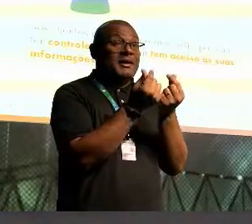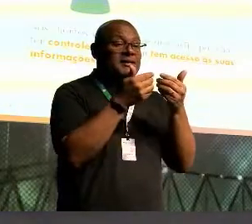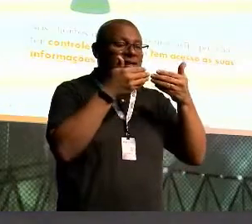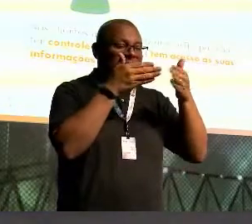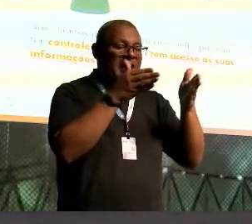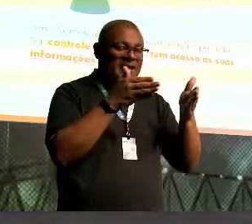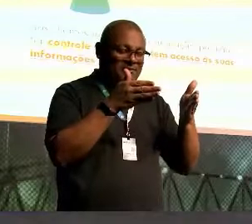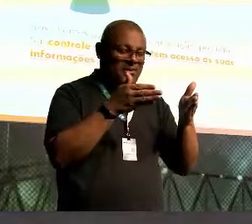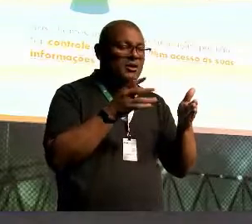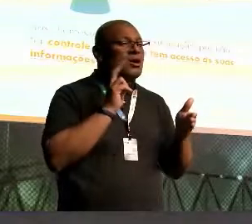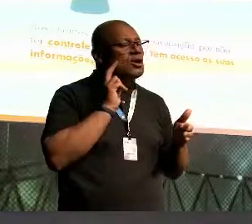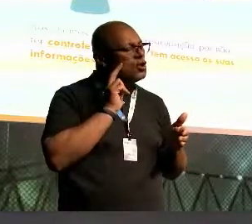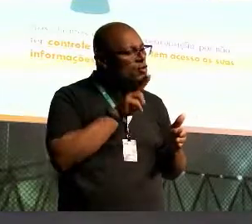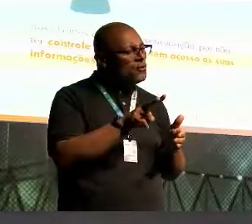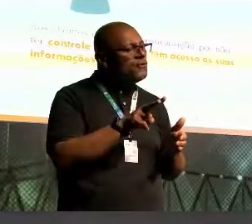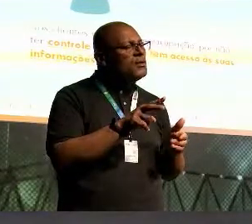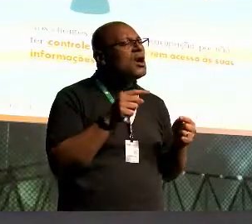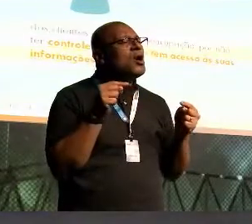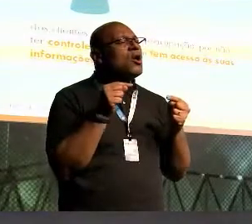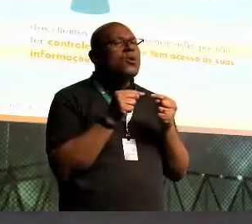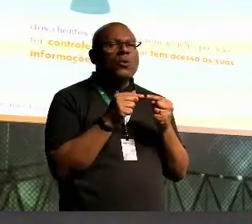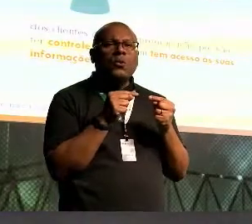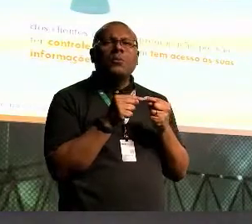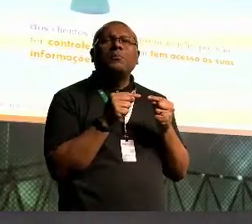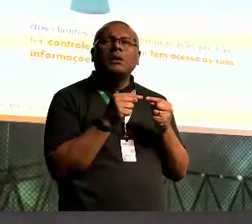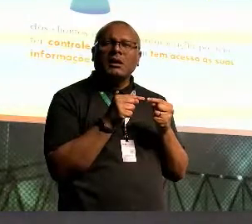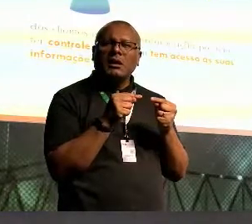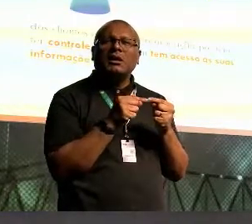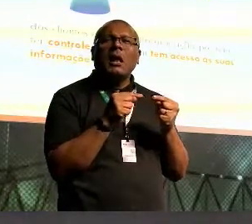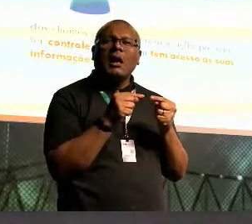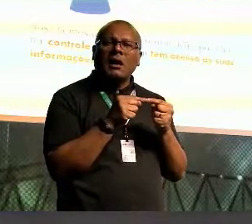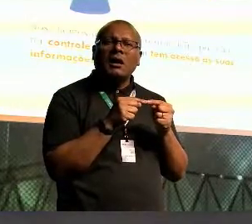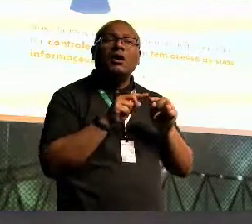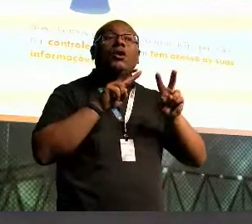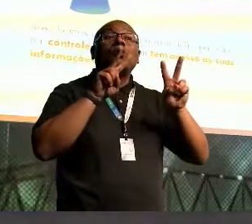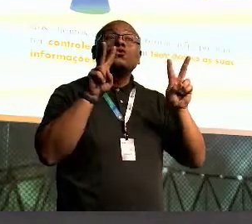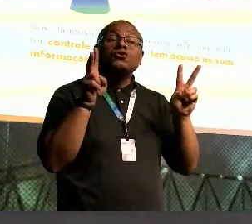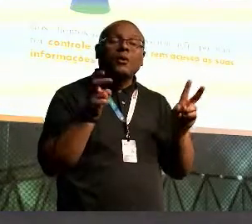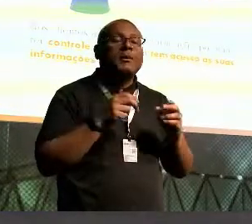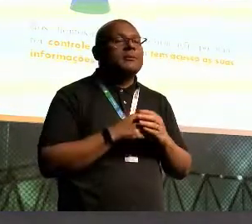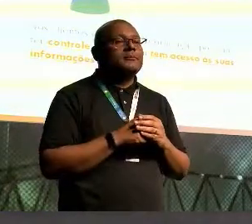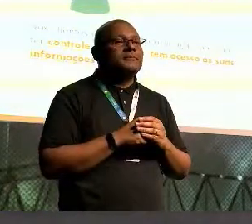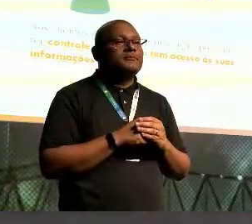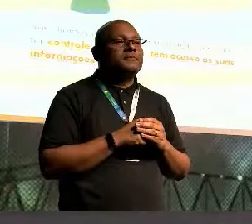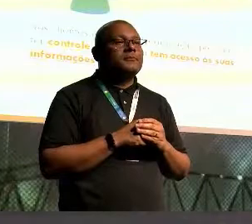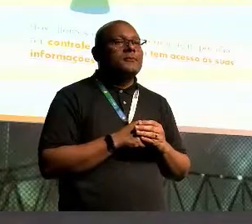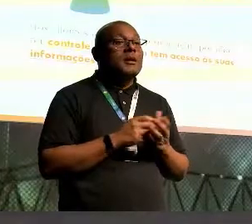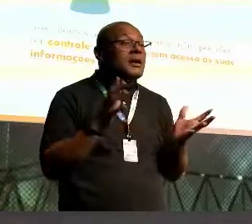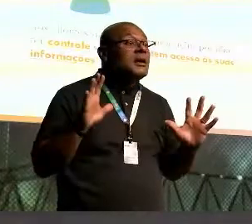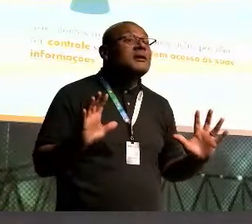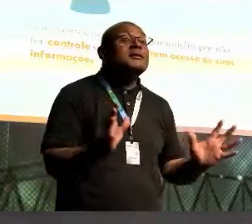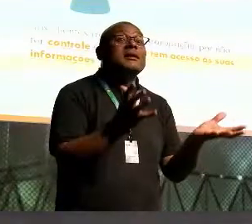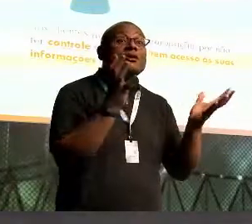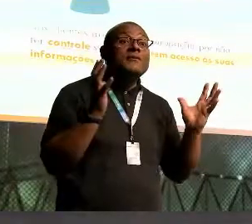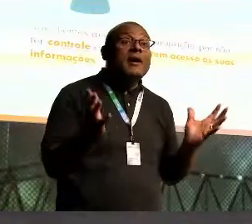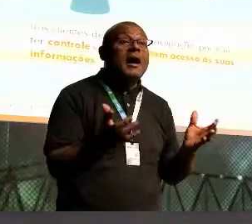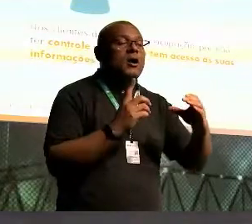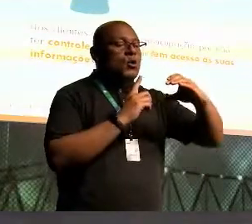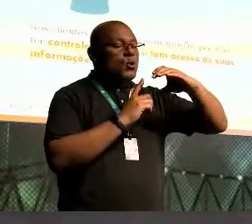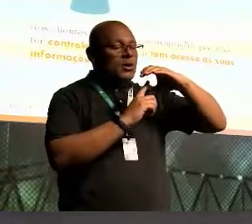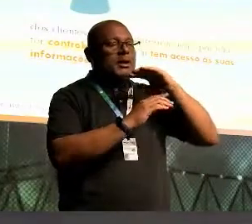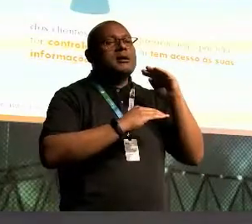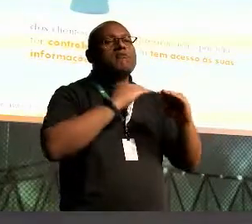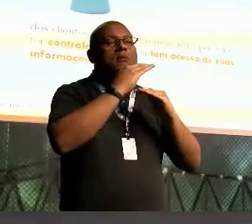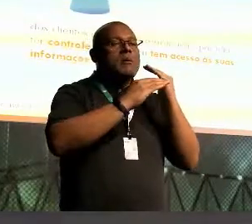mas eu vi algumas coisas muito interessantes relacionadas com isso, tanto de impulsionar o consumidor para escolhas que talvez